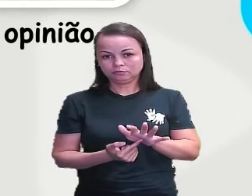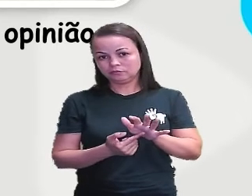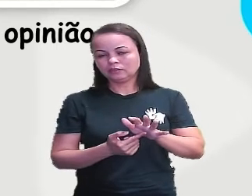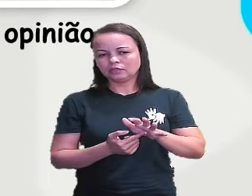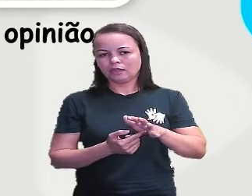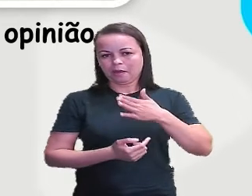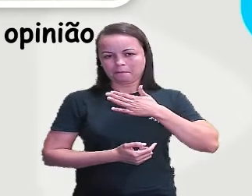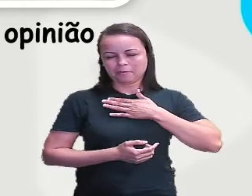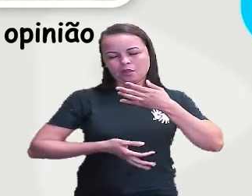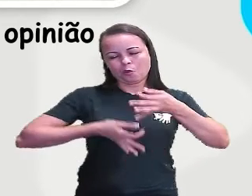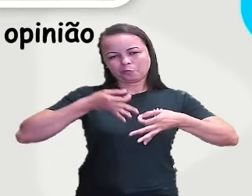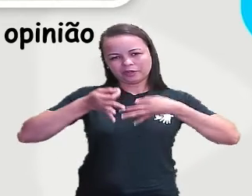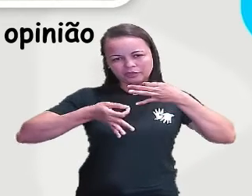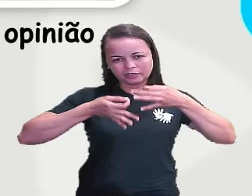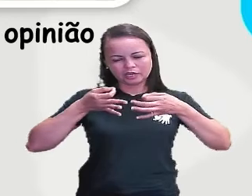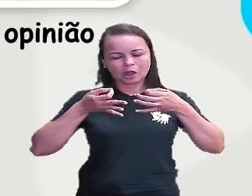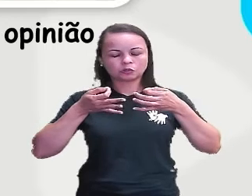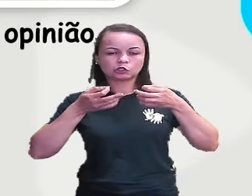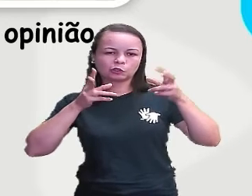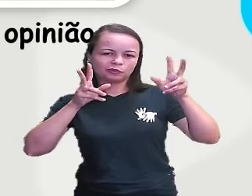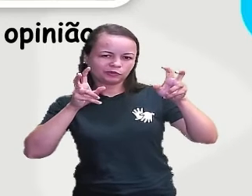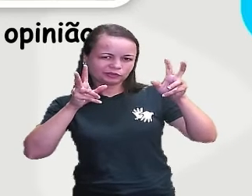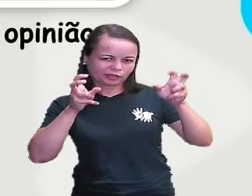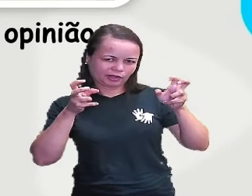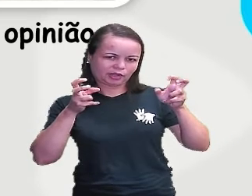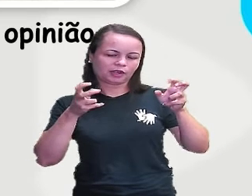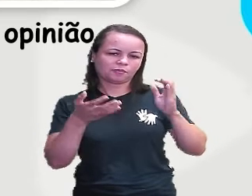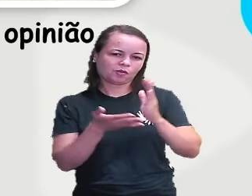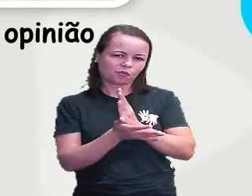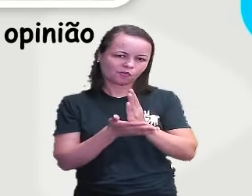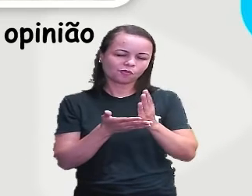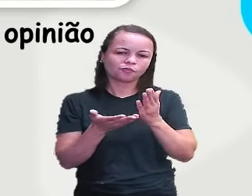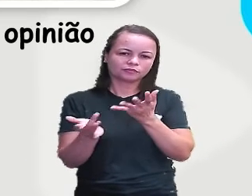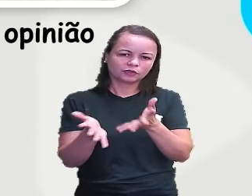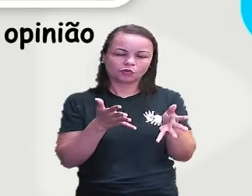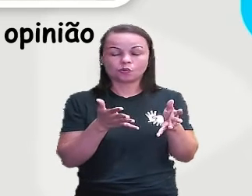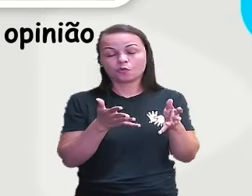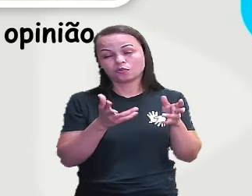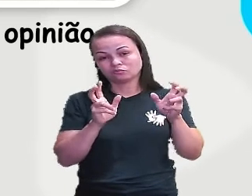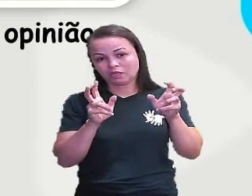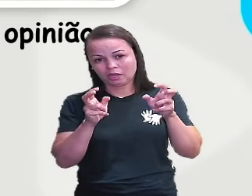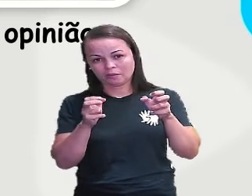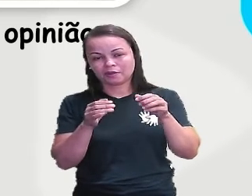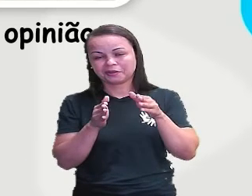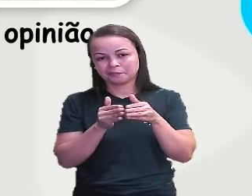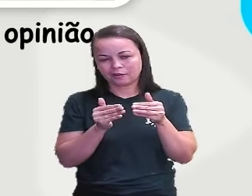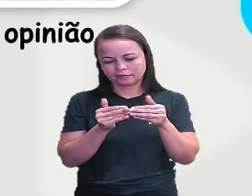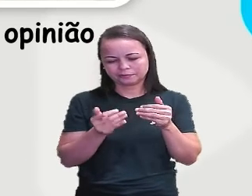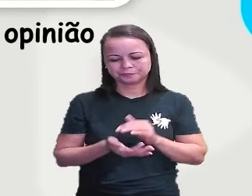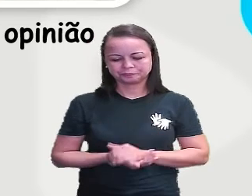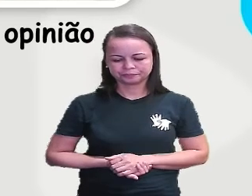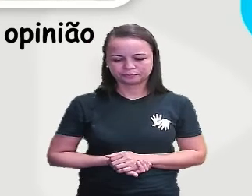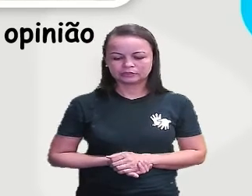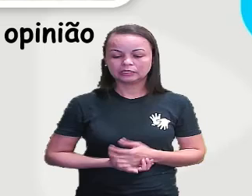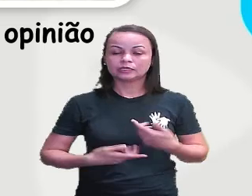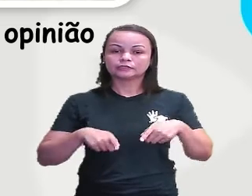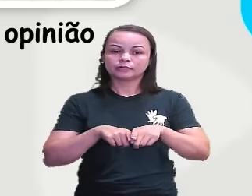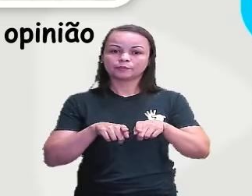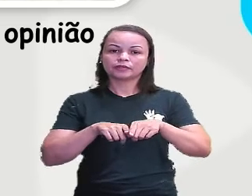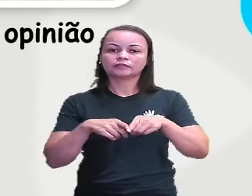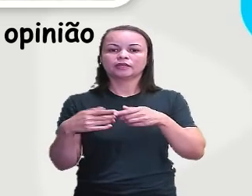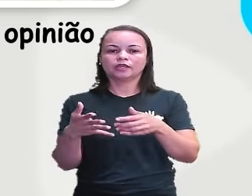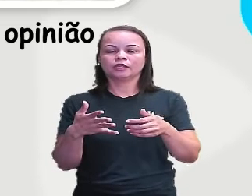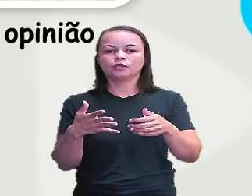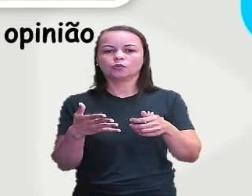minha opinião sobre algum tema, sobre algum assunto aí pedido. E temos também um artigo de opinião, né, como o próprio